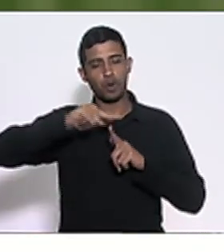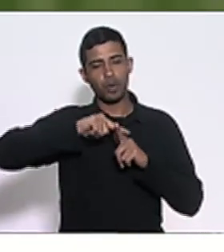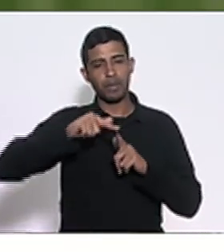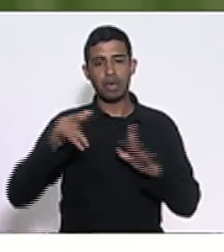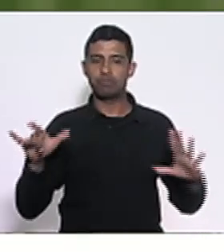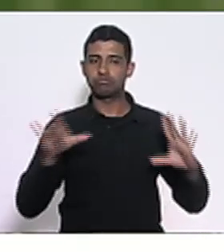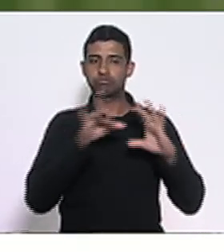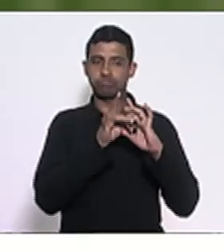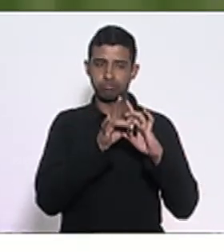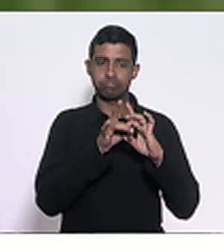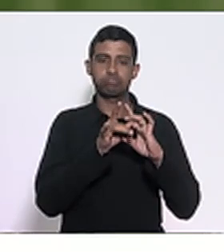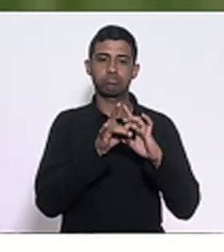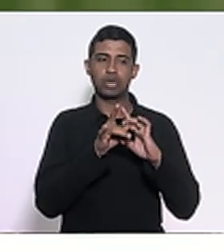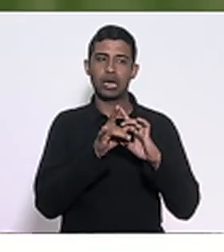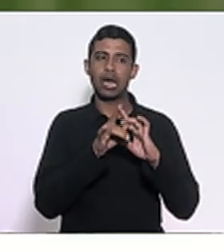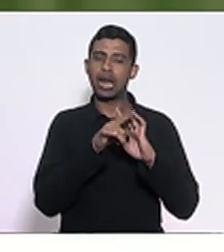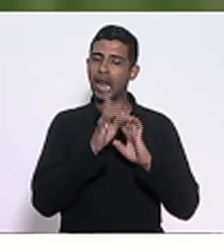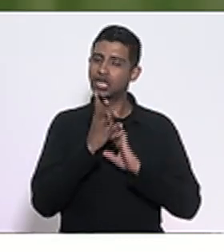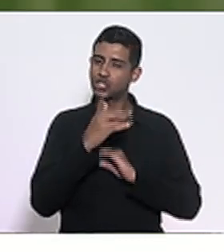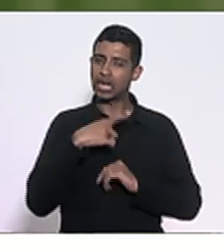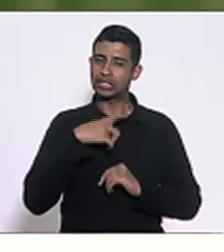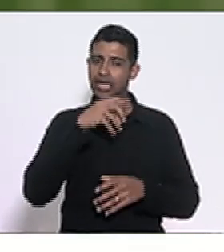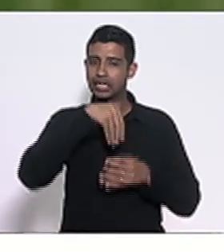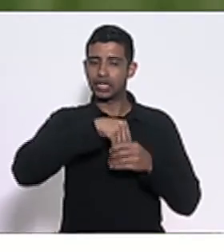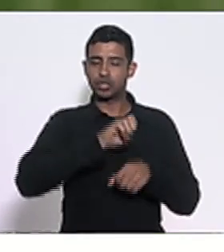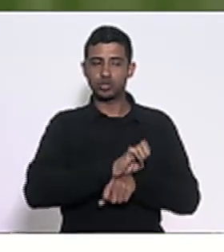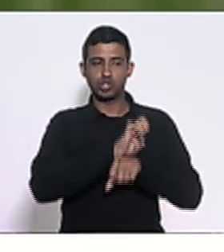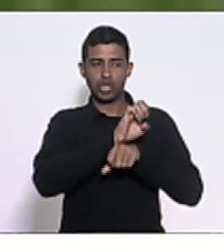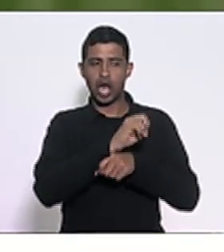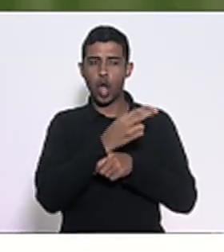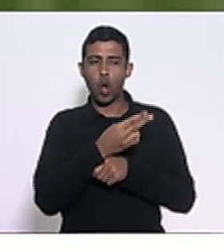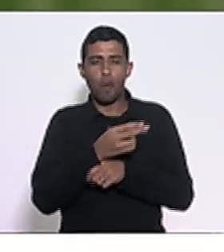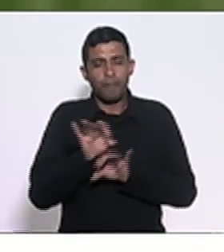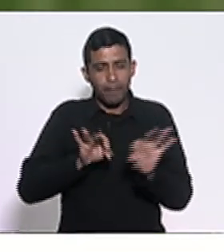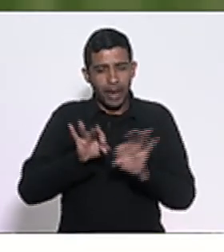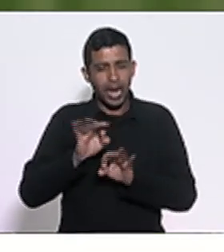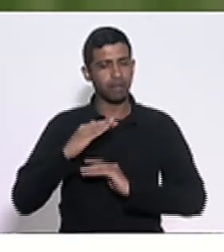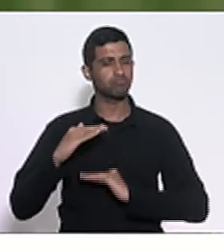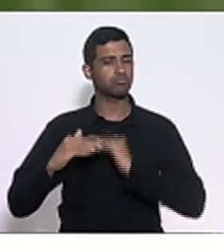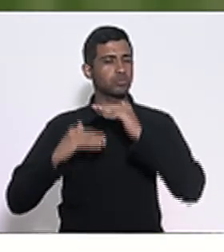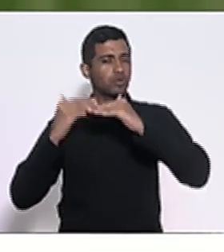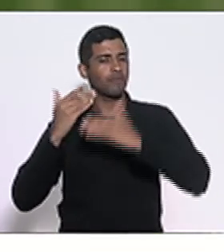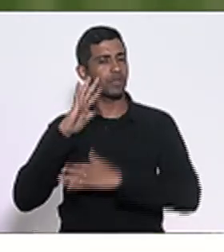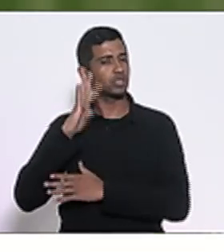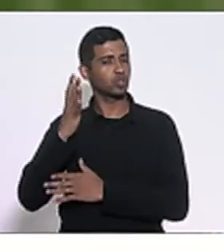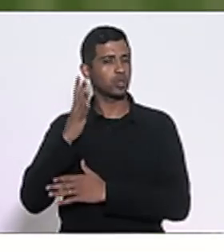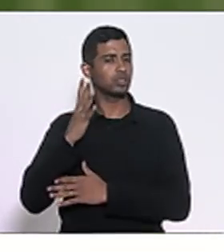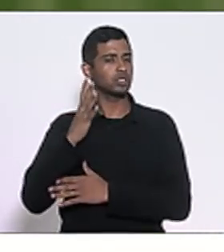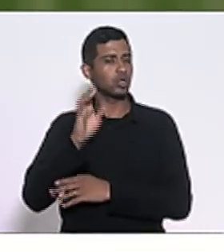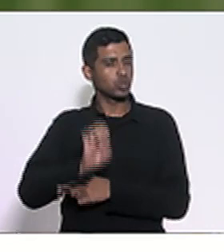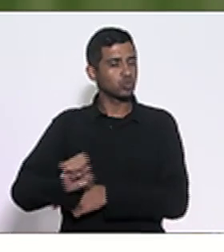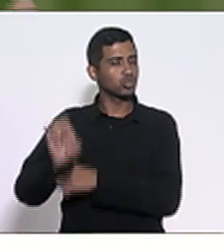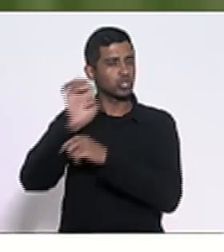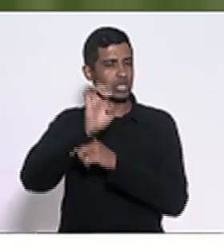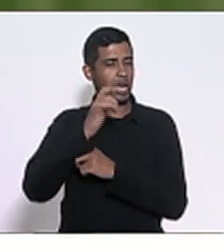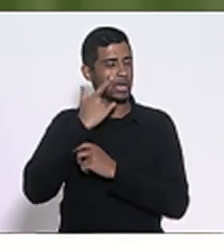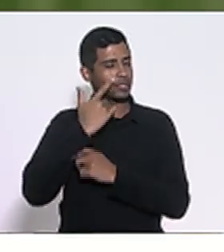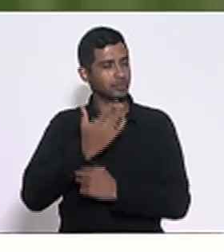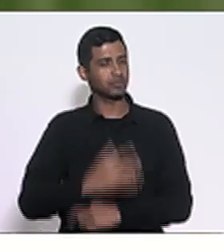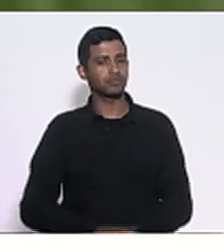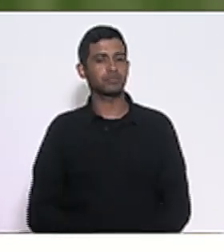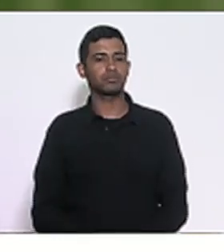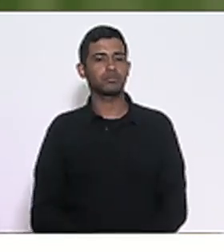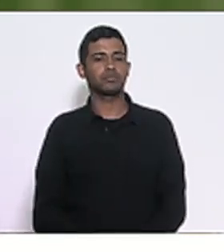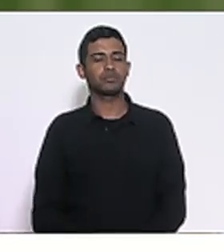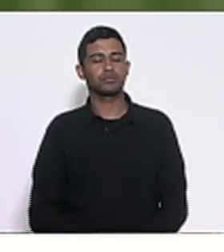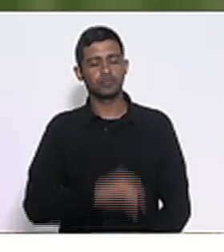solução já existente no Estado, ou desenvolver uma solução de mercado, a customizá-la e trazê-la